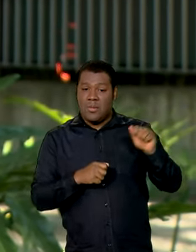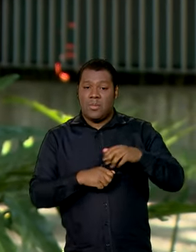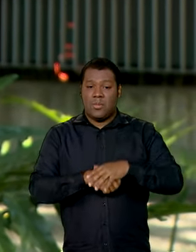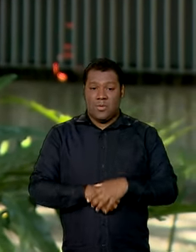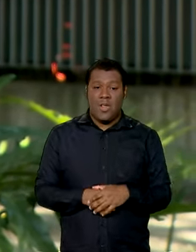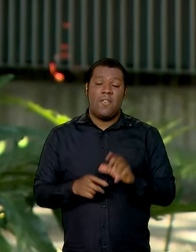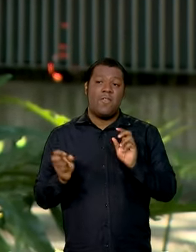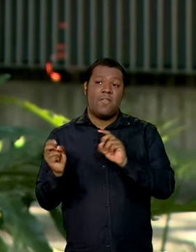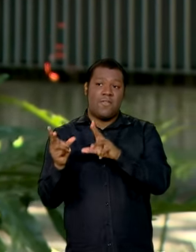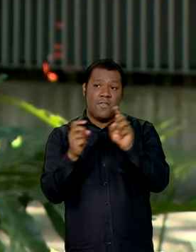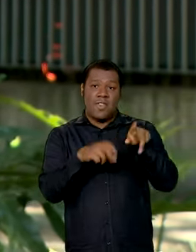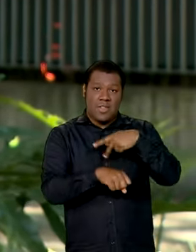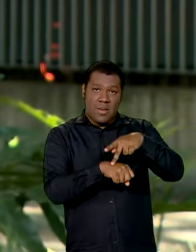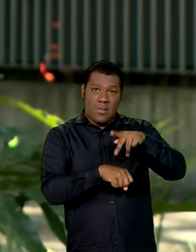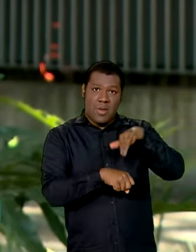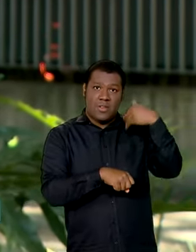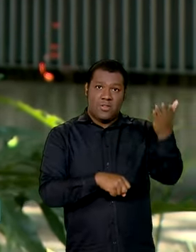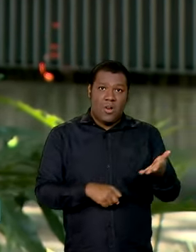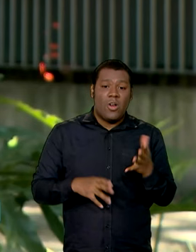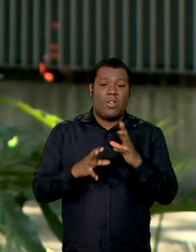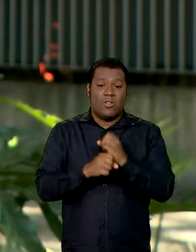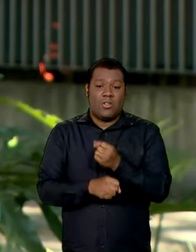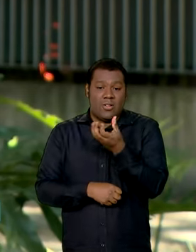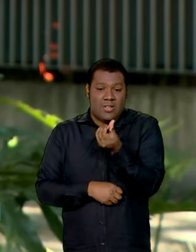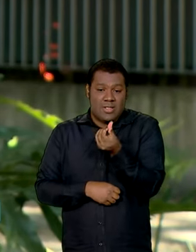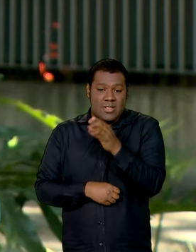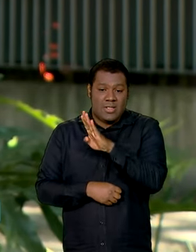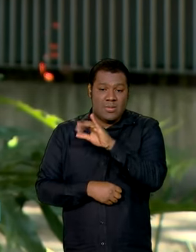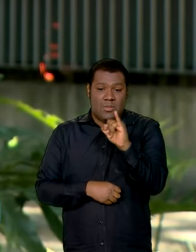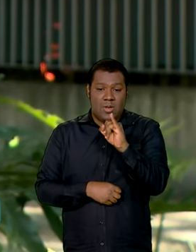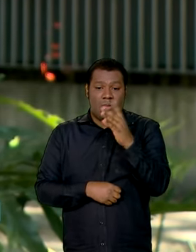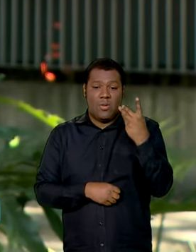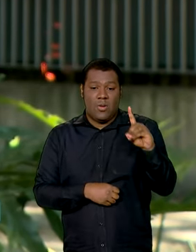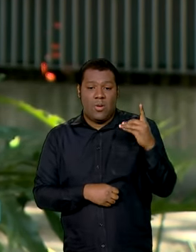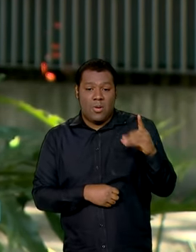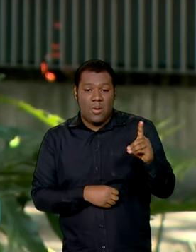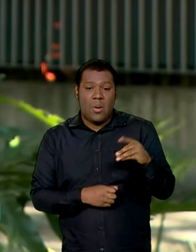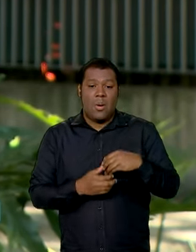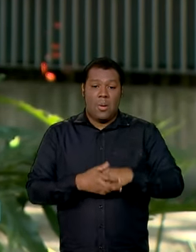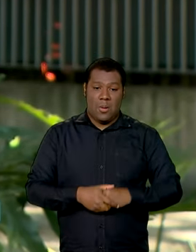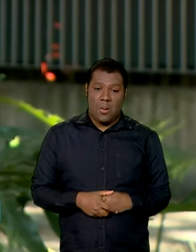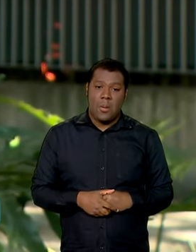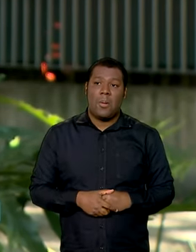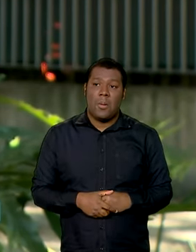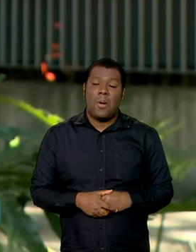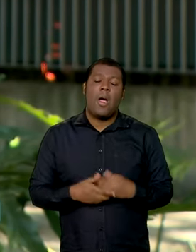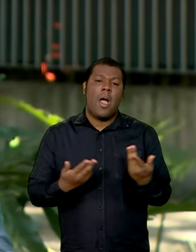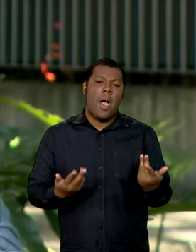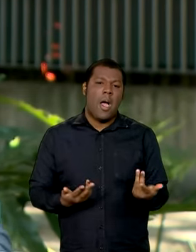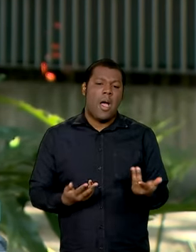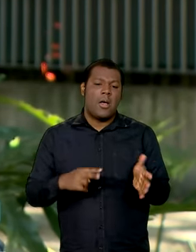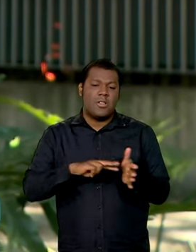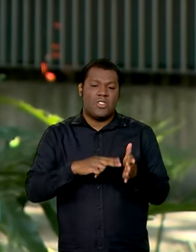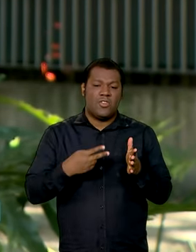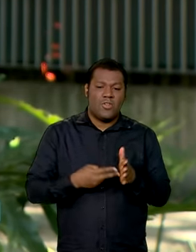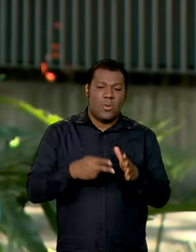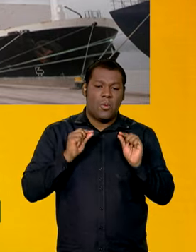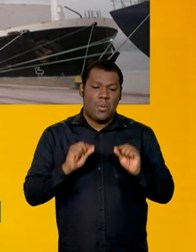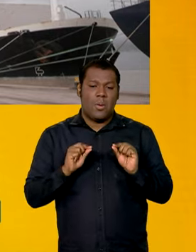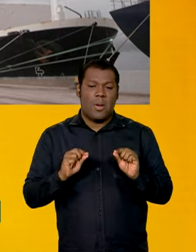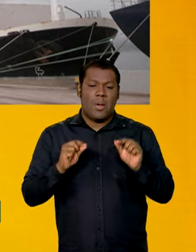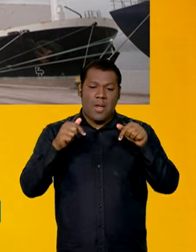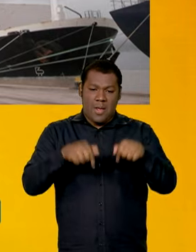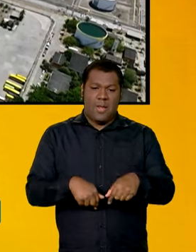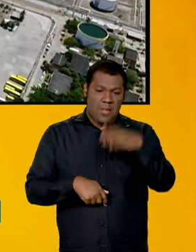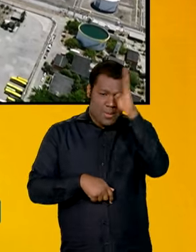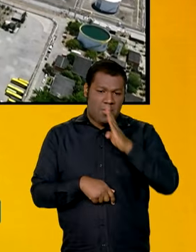quase US$6 bilhões e as importações quase US$5 bilhões. Isso dá um saldo positivo